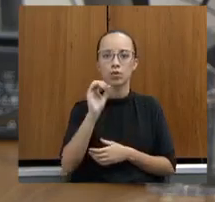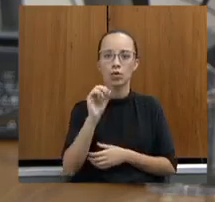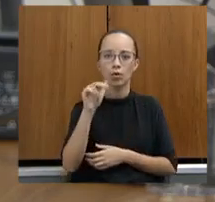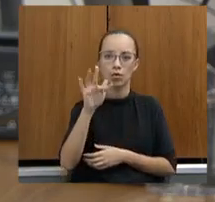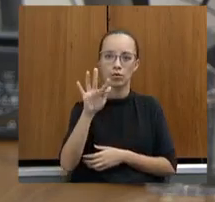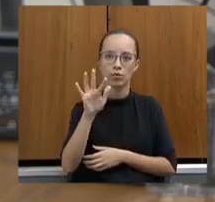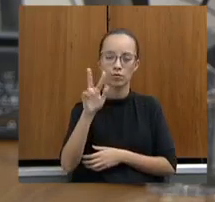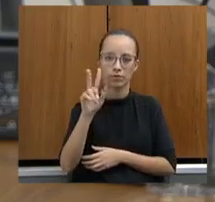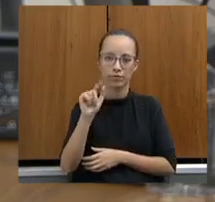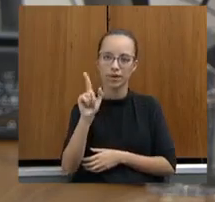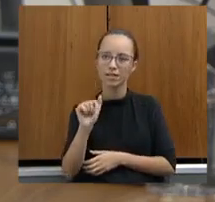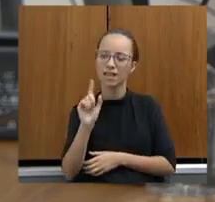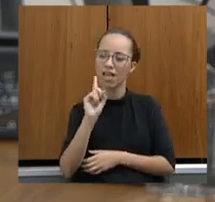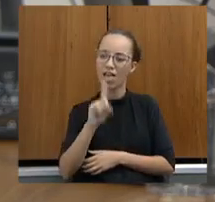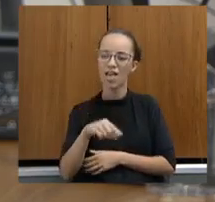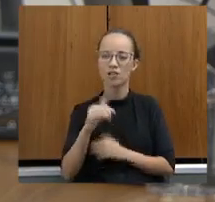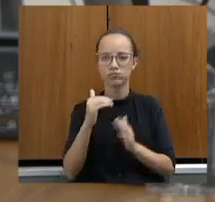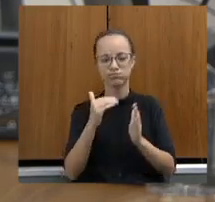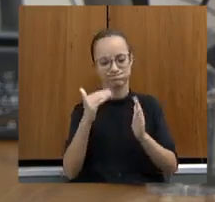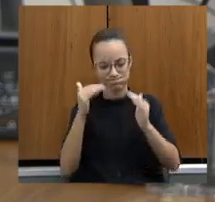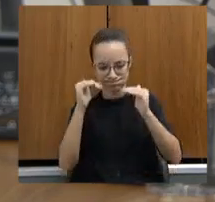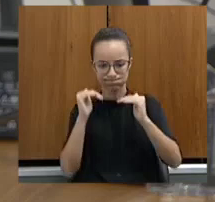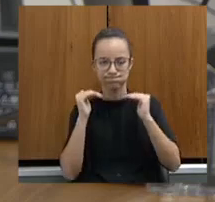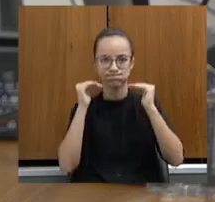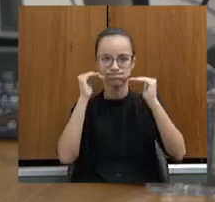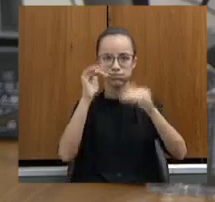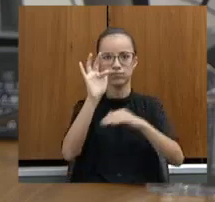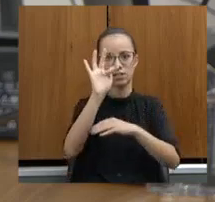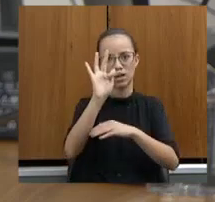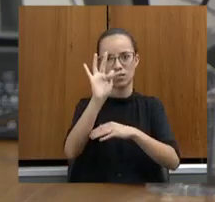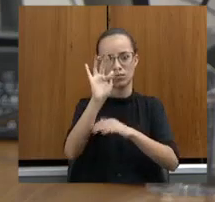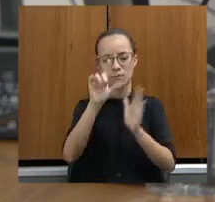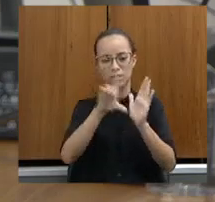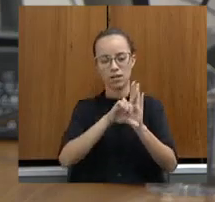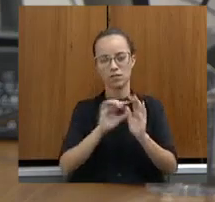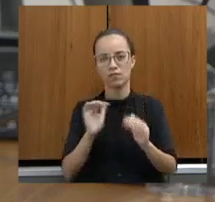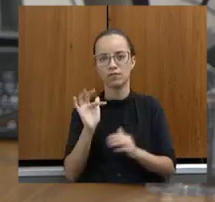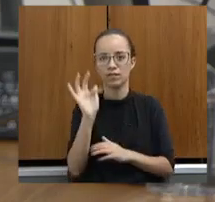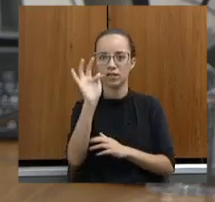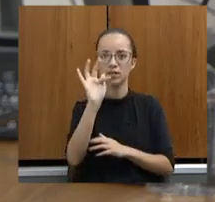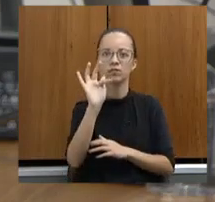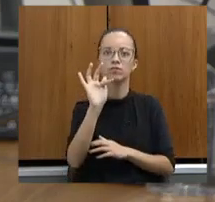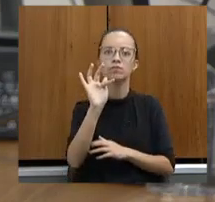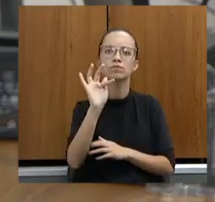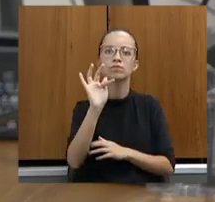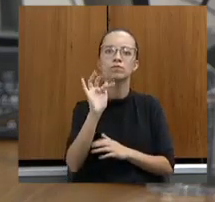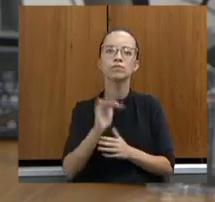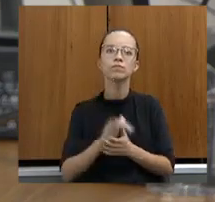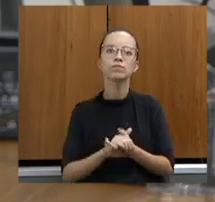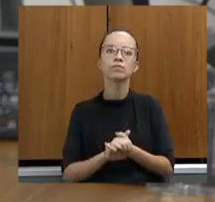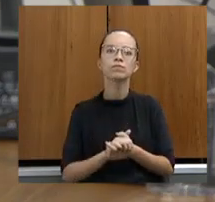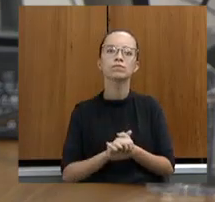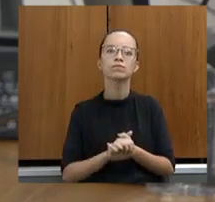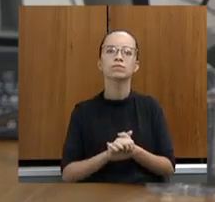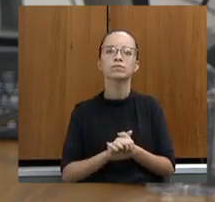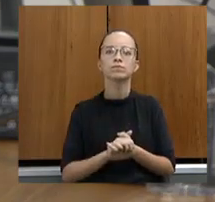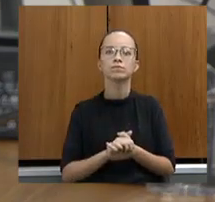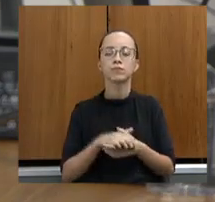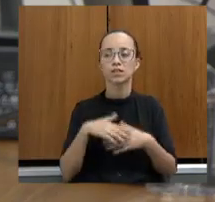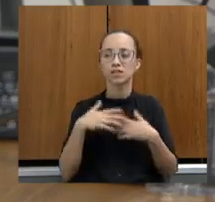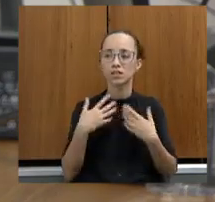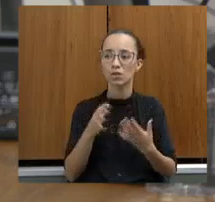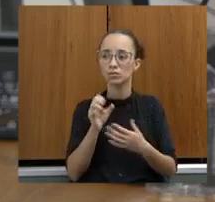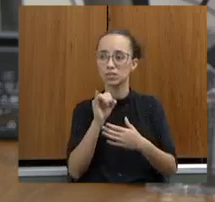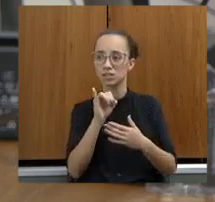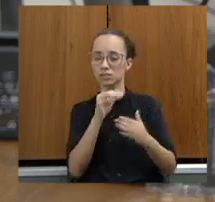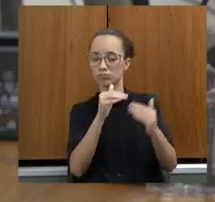é soberano por lei federal não é uma lei estadual Então a partir do momento que não há consenso é que não há consciência Eu não consigo